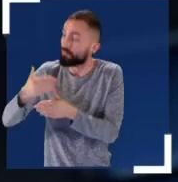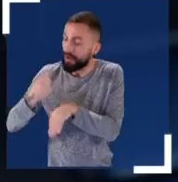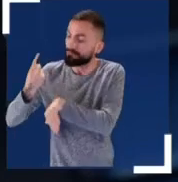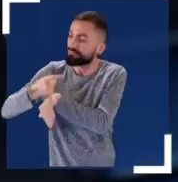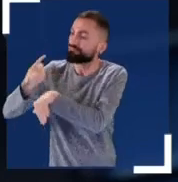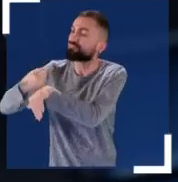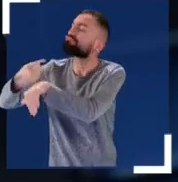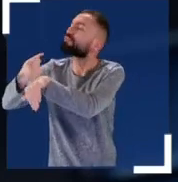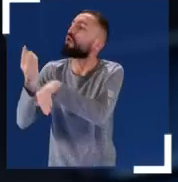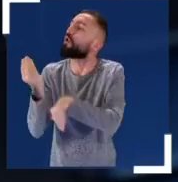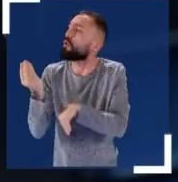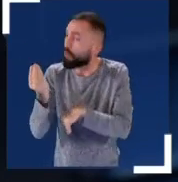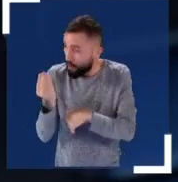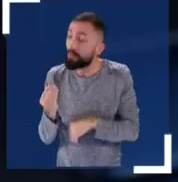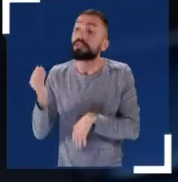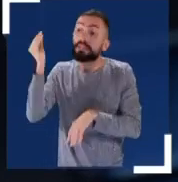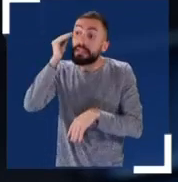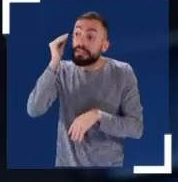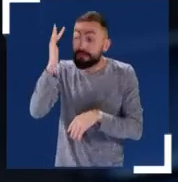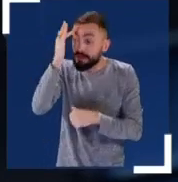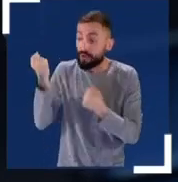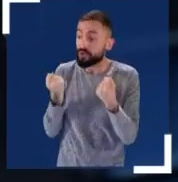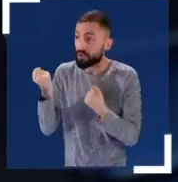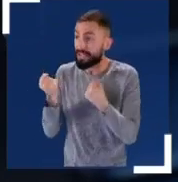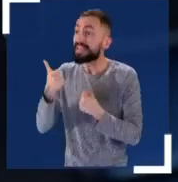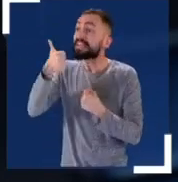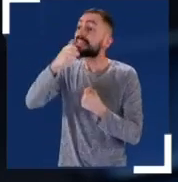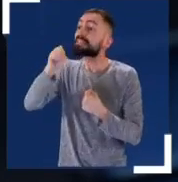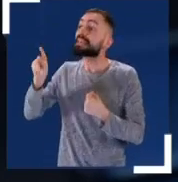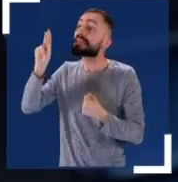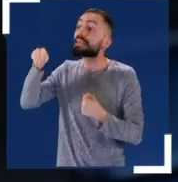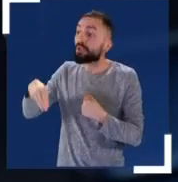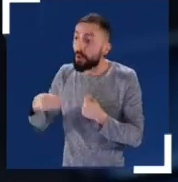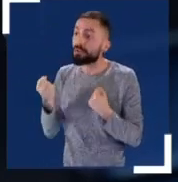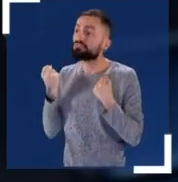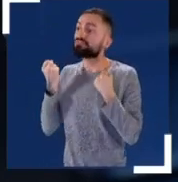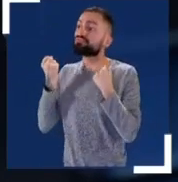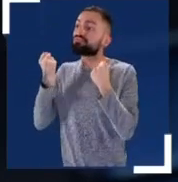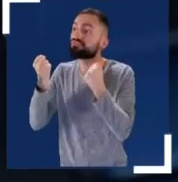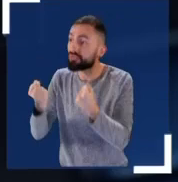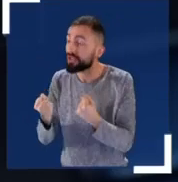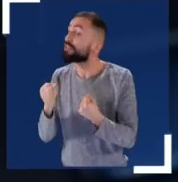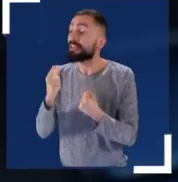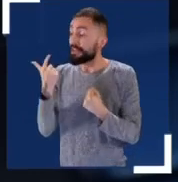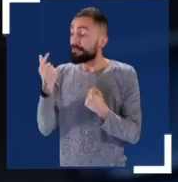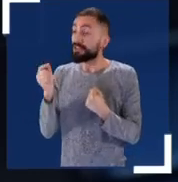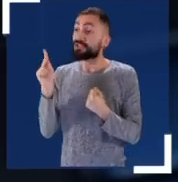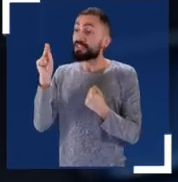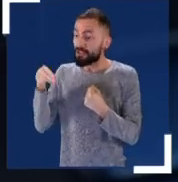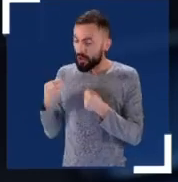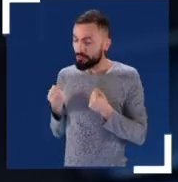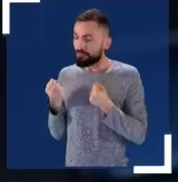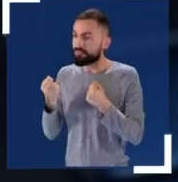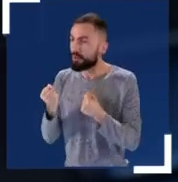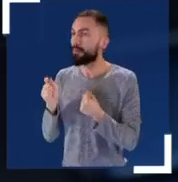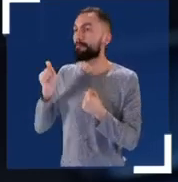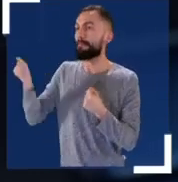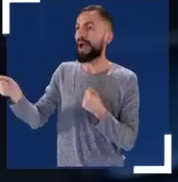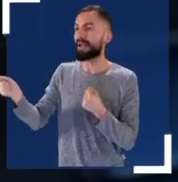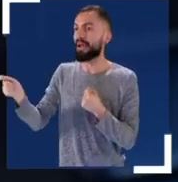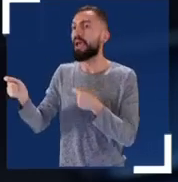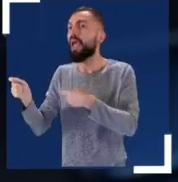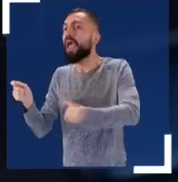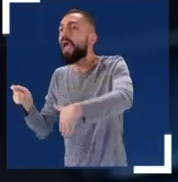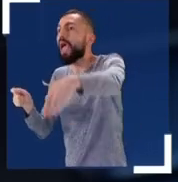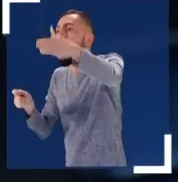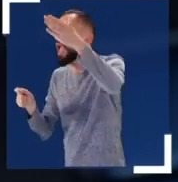o usuário, ao entrar numa estrada pedagiada de 100 quilômetros, ele percorre 20, ele pagará apenas 20 quilômetros e não os outros 80 quilômetros